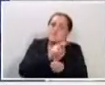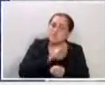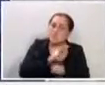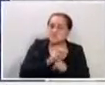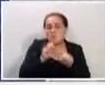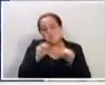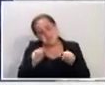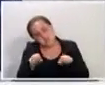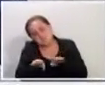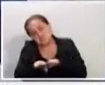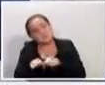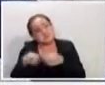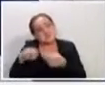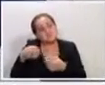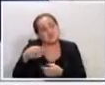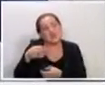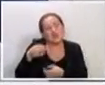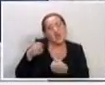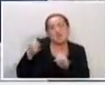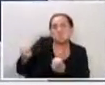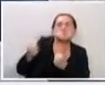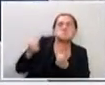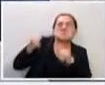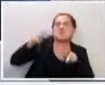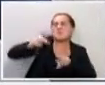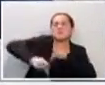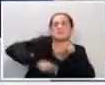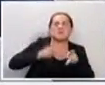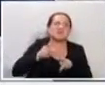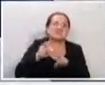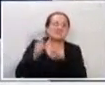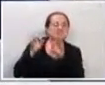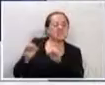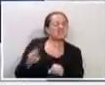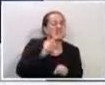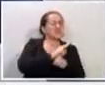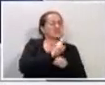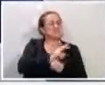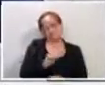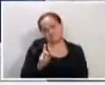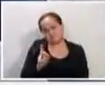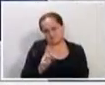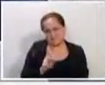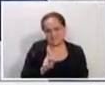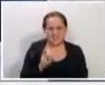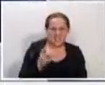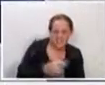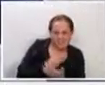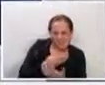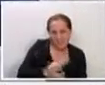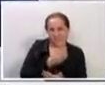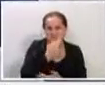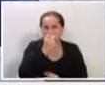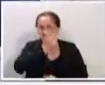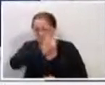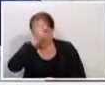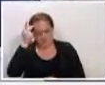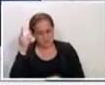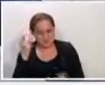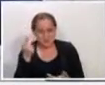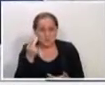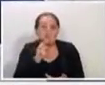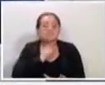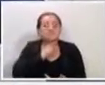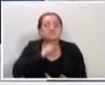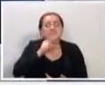discutir o seguinte não poder público não é eficiente para fazer a fiscalização enfim ele ele é falho as pessoas enfim não